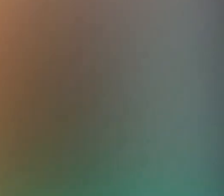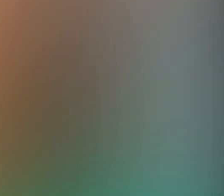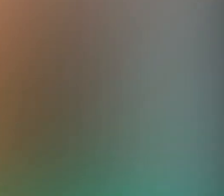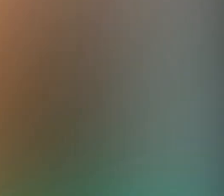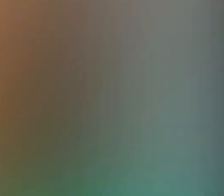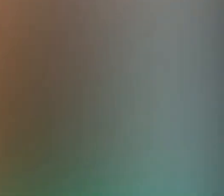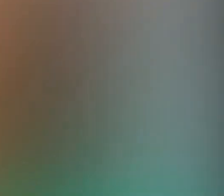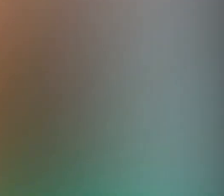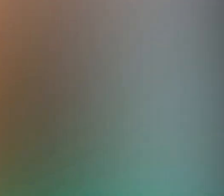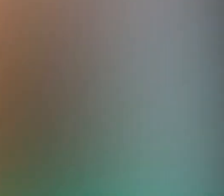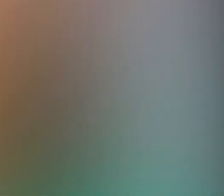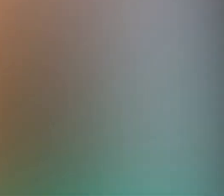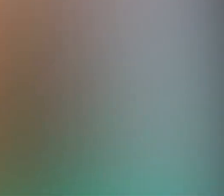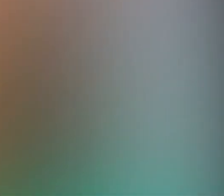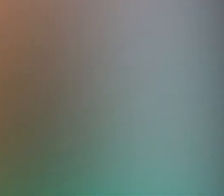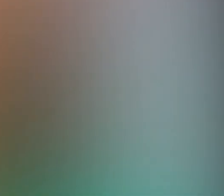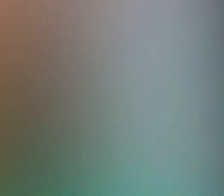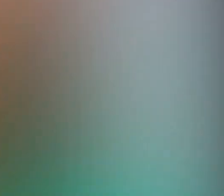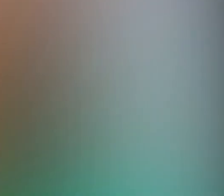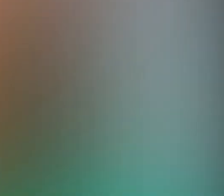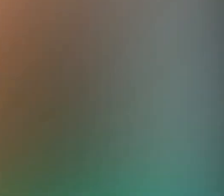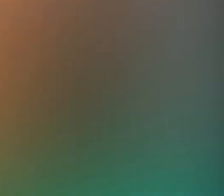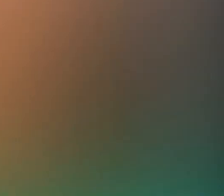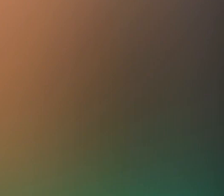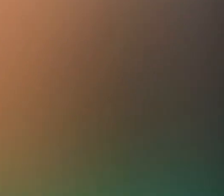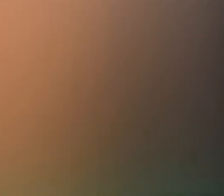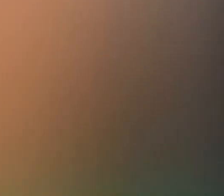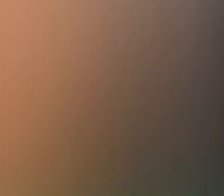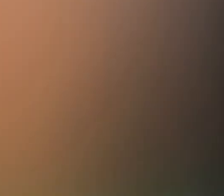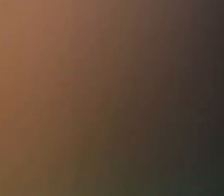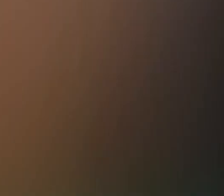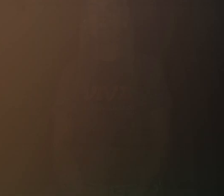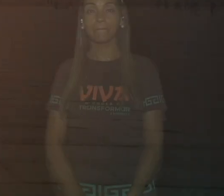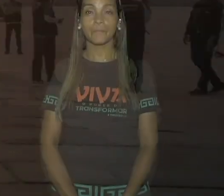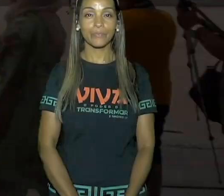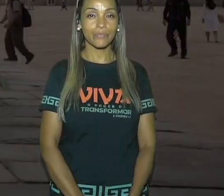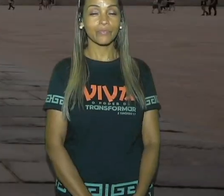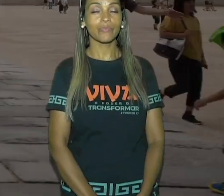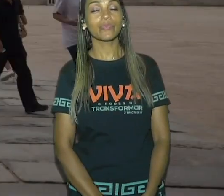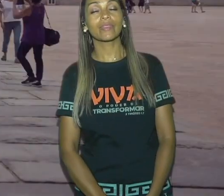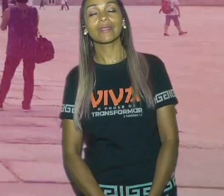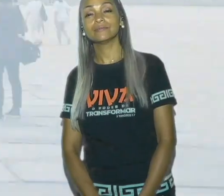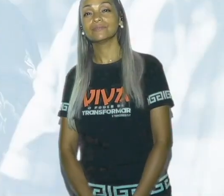ouvir o clipe com a música de Missões Mundiais. Amém.